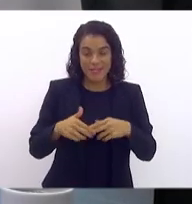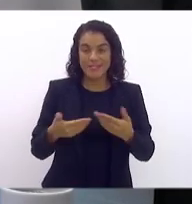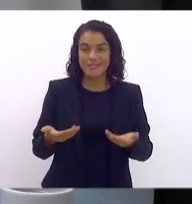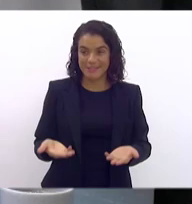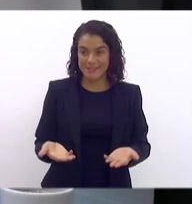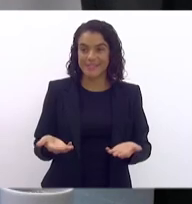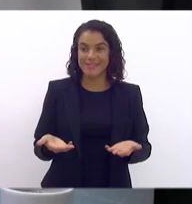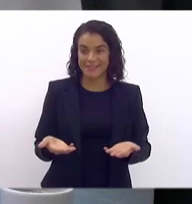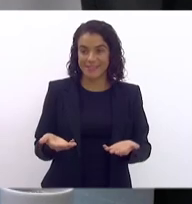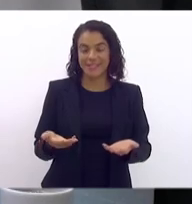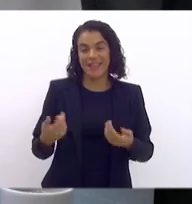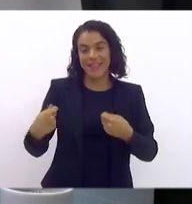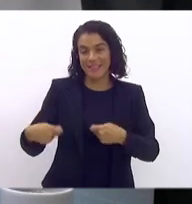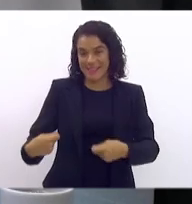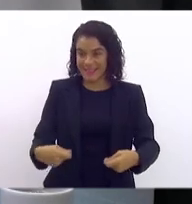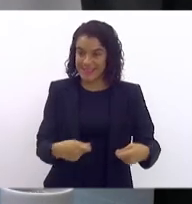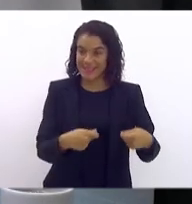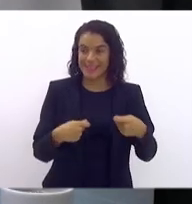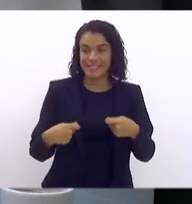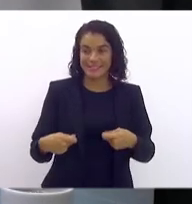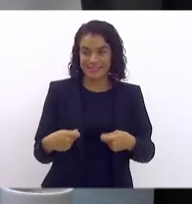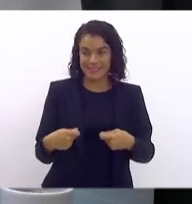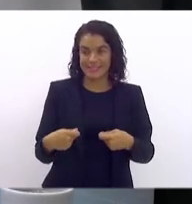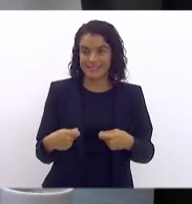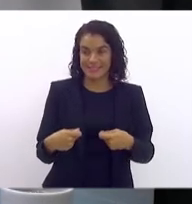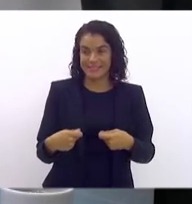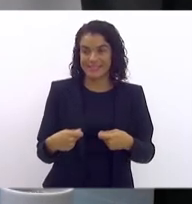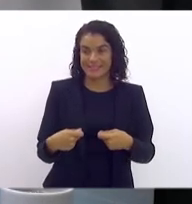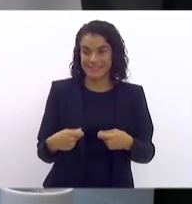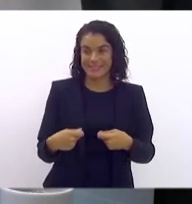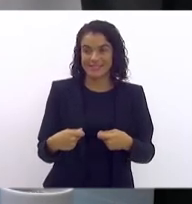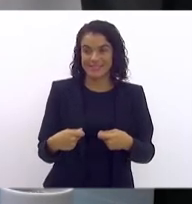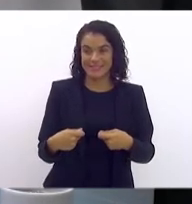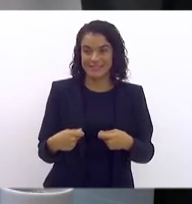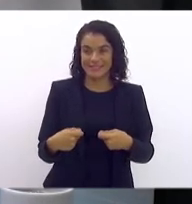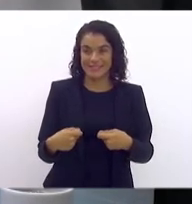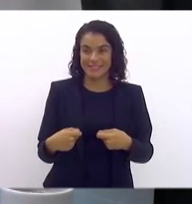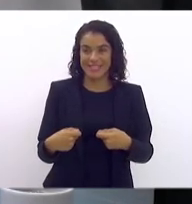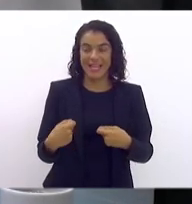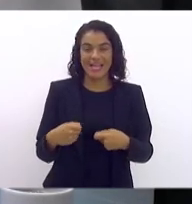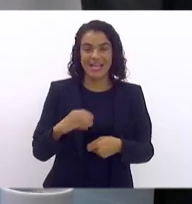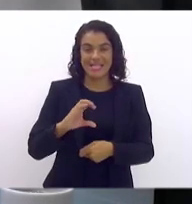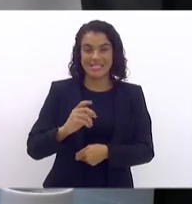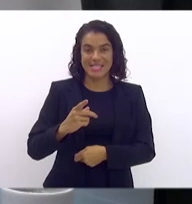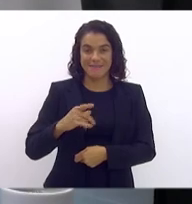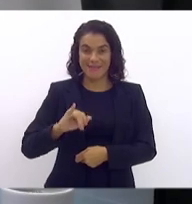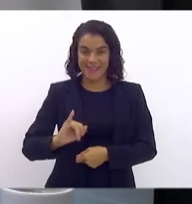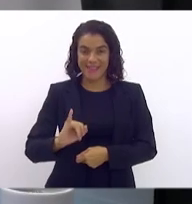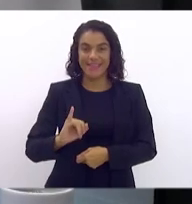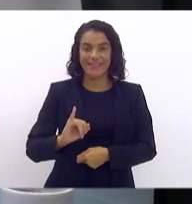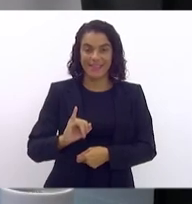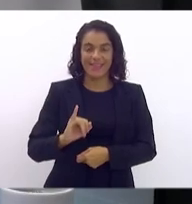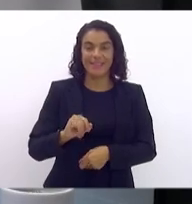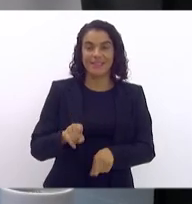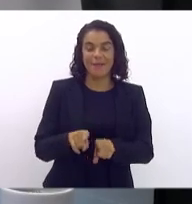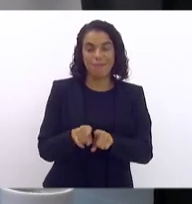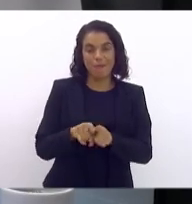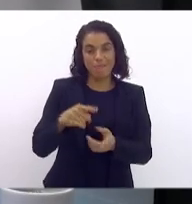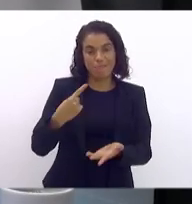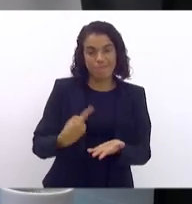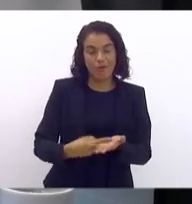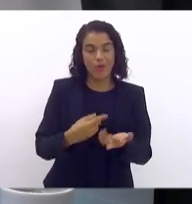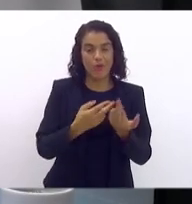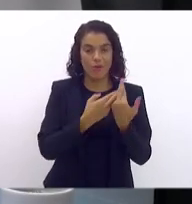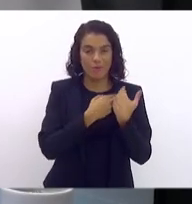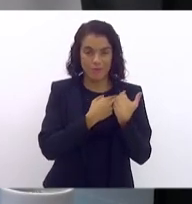sentido se faz necessário eh e a não só a CPI mas como o comprometimento de todos